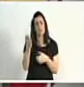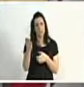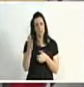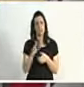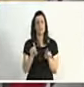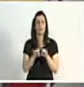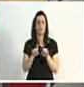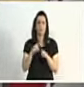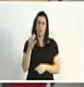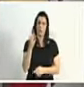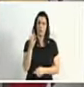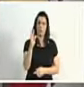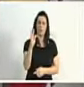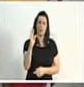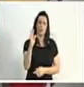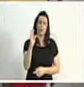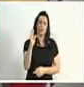a Federação Brasileira